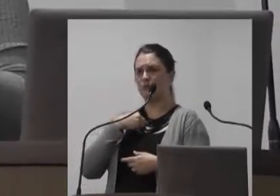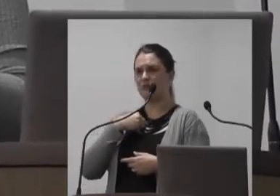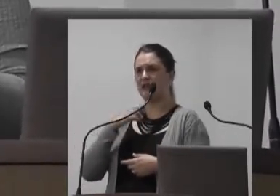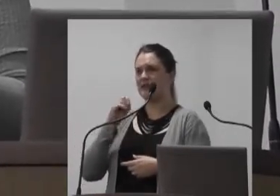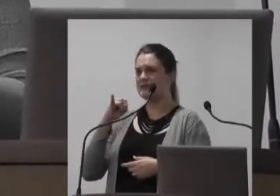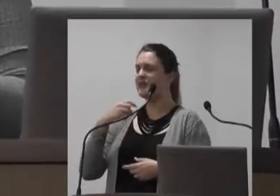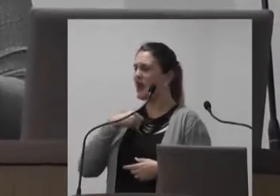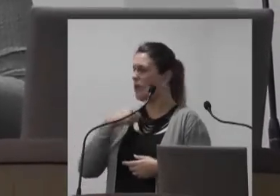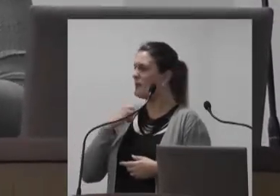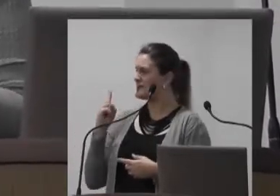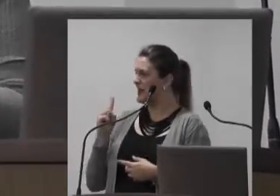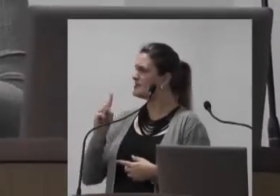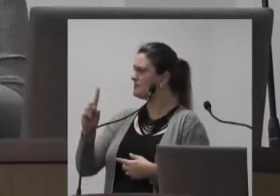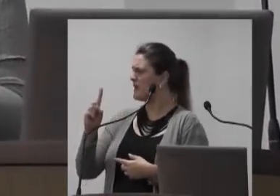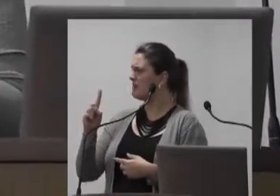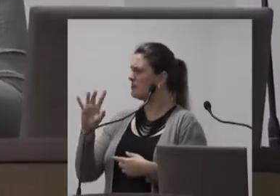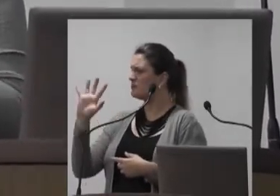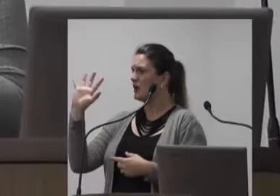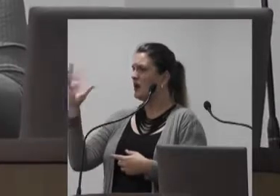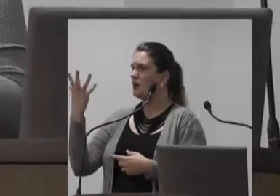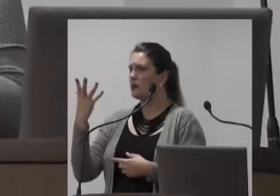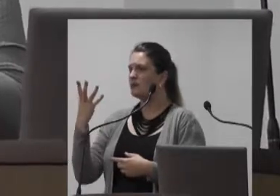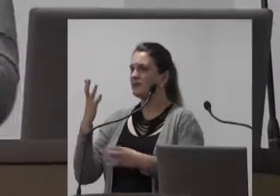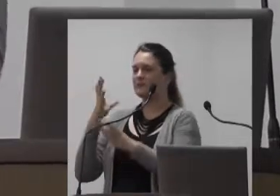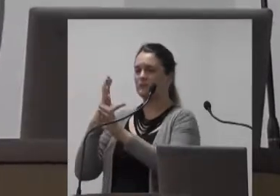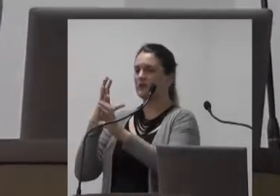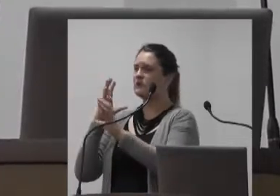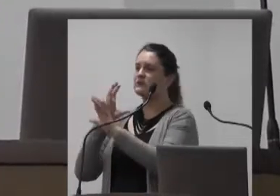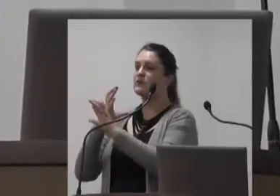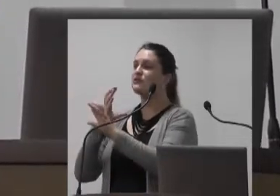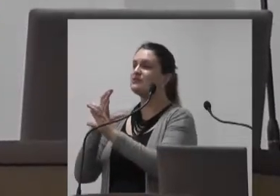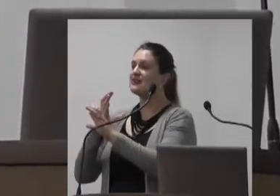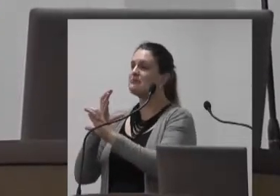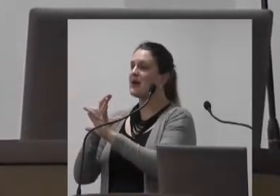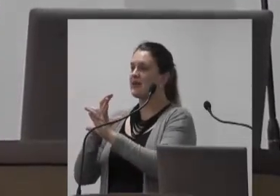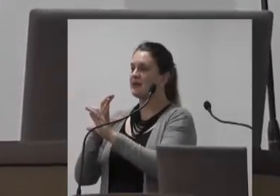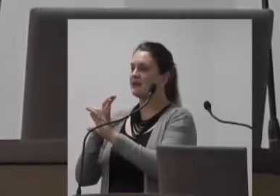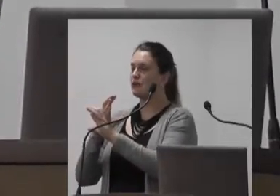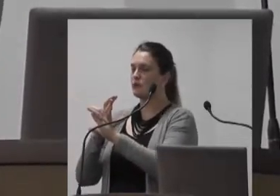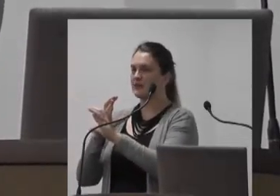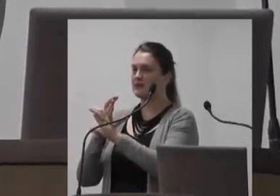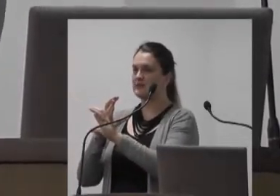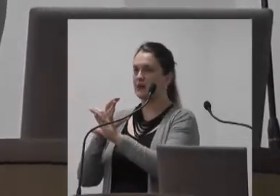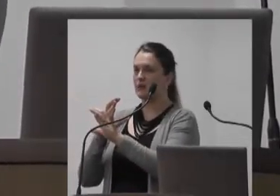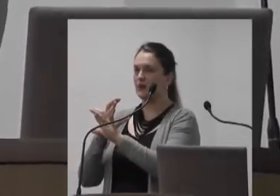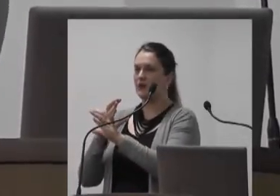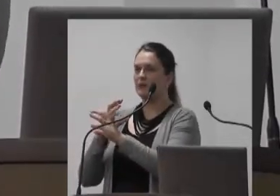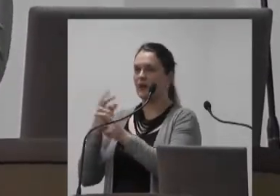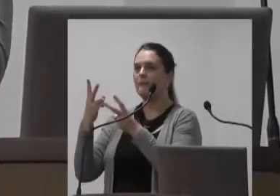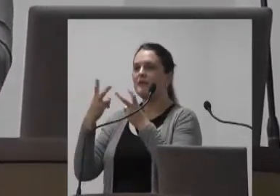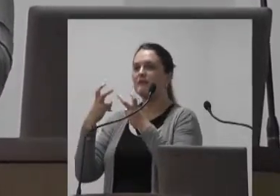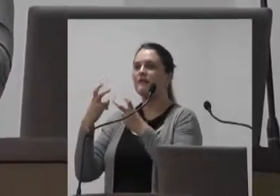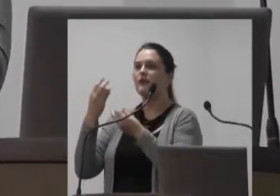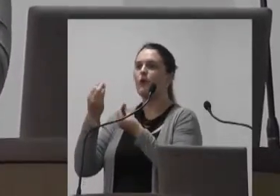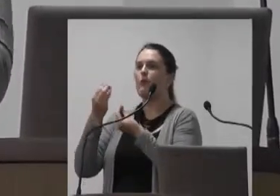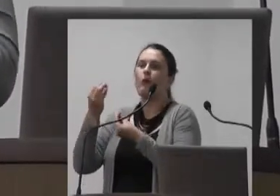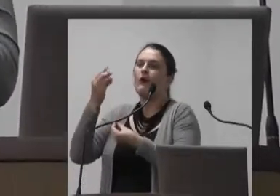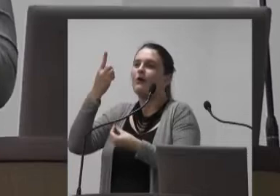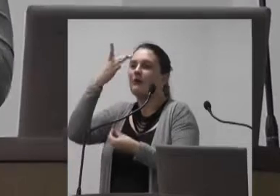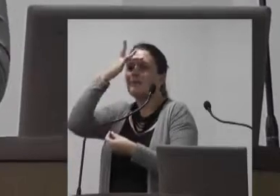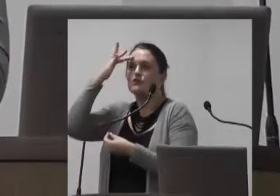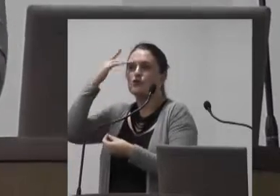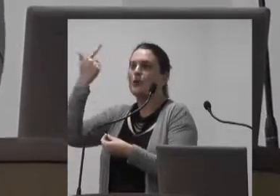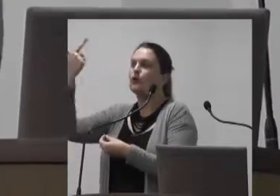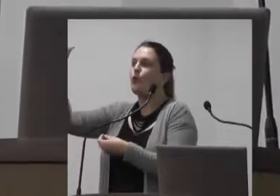eu? Né? E se eu passasse, né, por um acontecimento que eu tivesse barreira de comunicação, né? Me vi